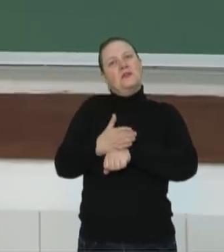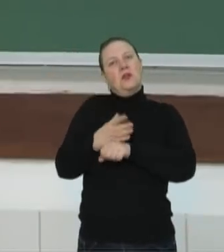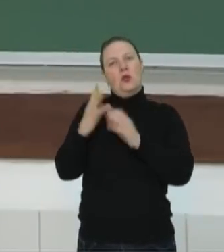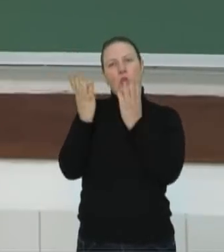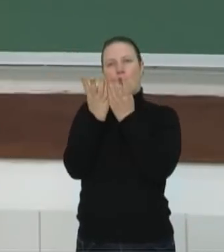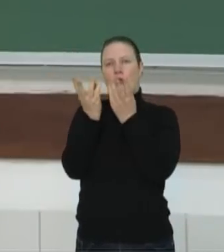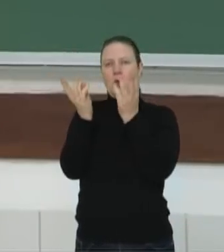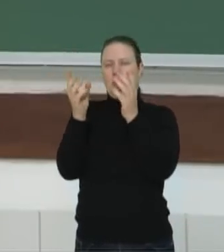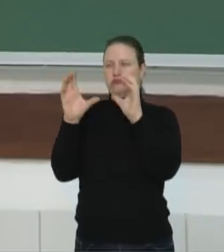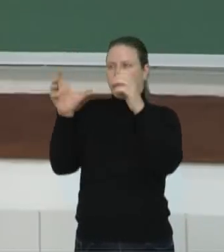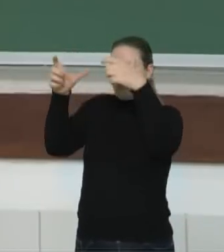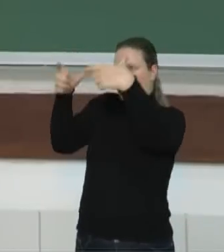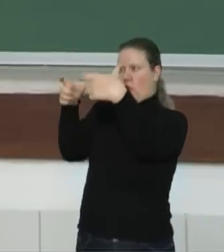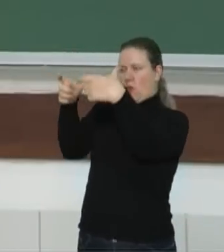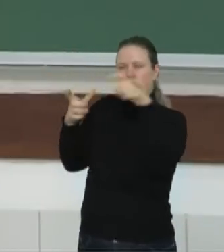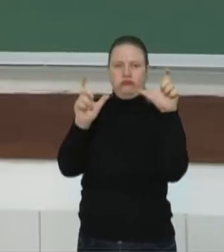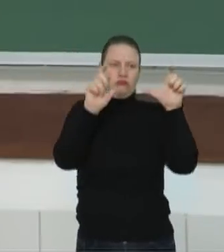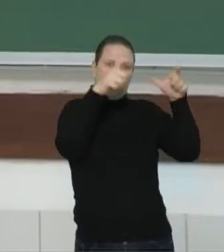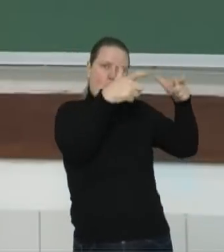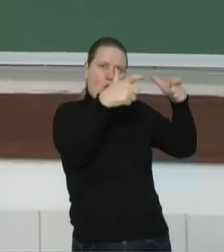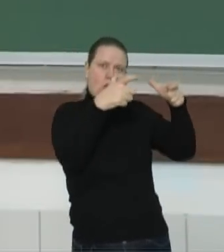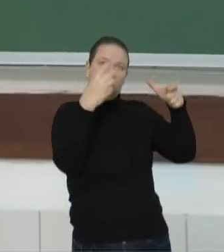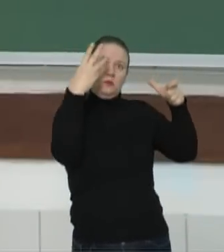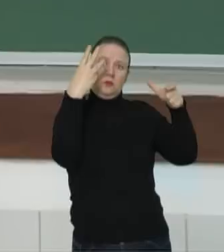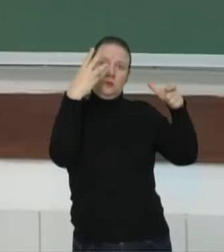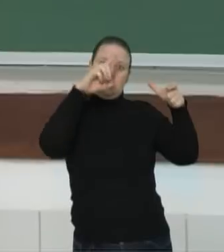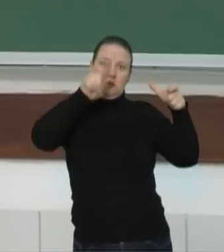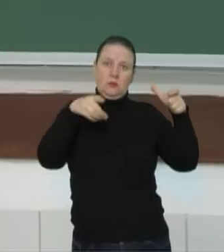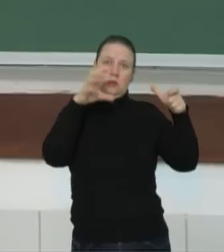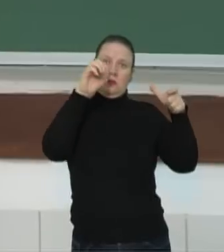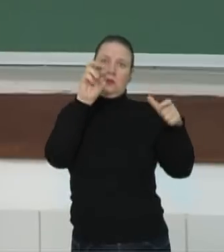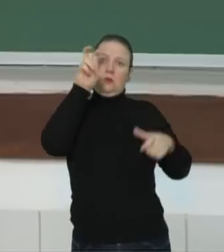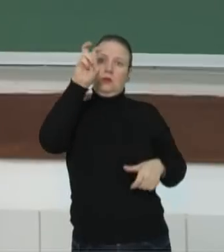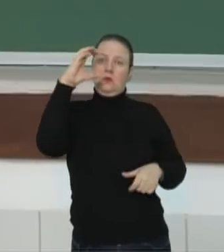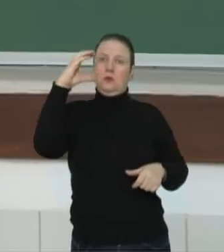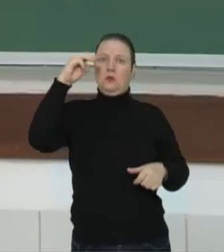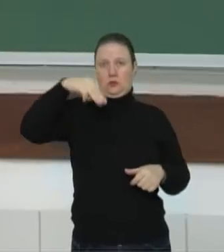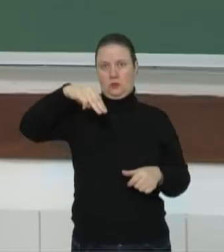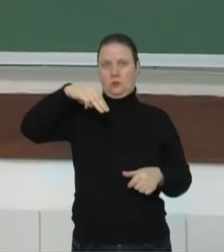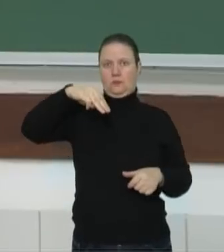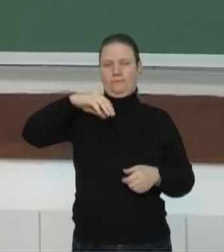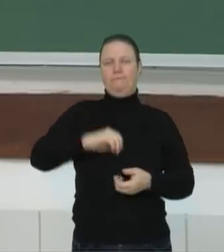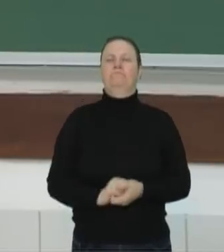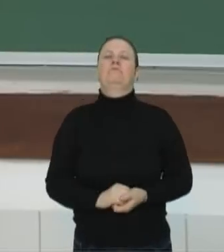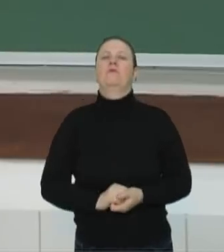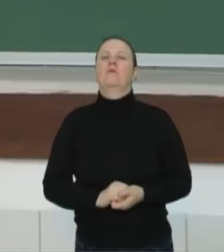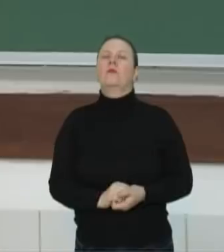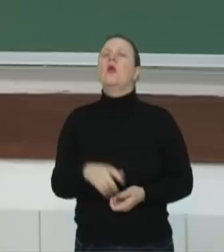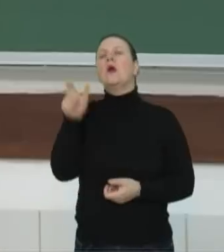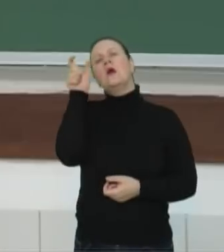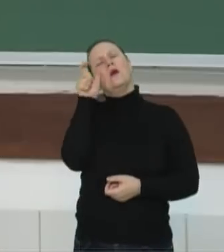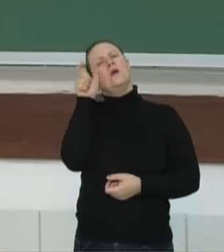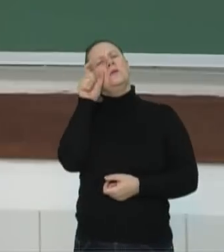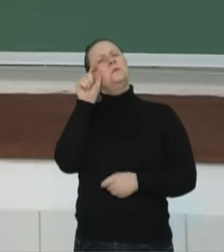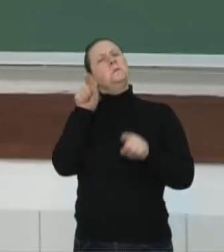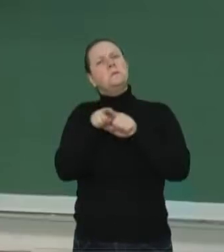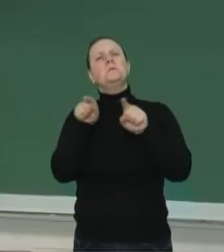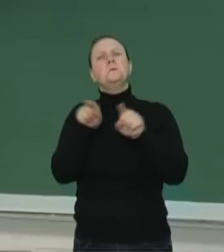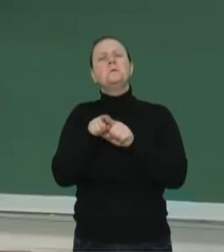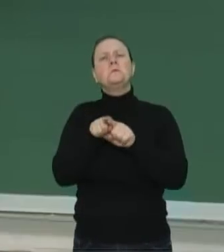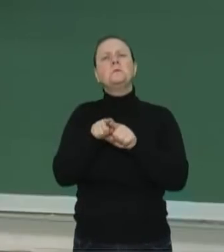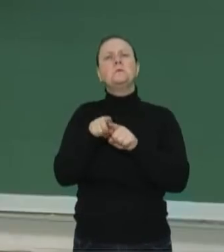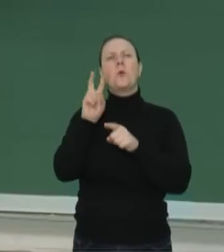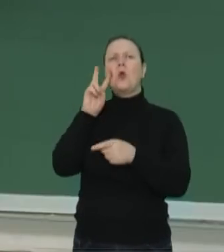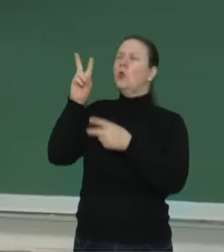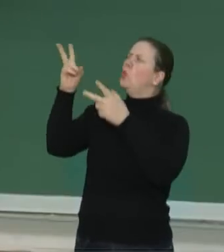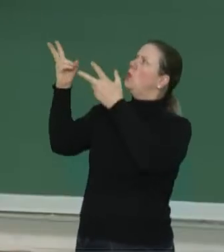do basquete ela está a 3 metros e 5 centímetros do chão. Outra coisa interessante, se vocês olharem aqui